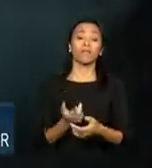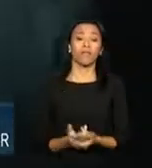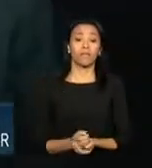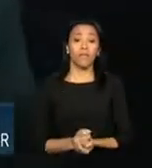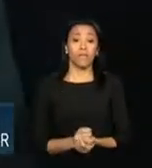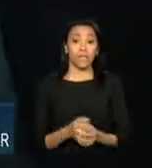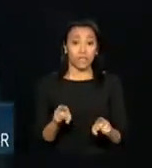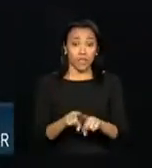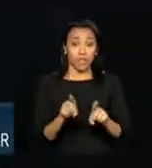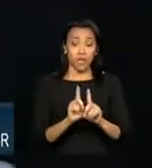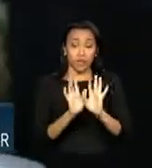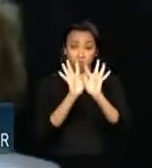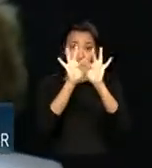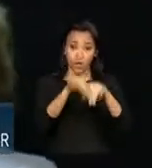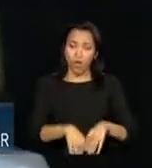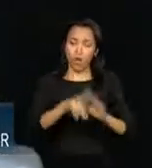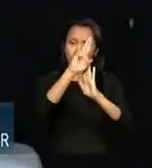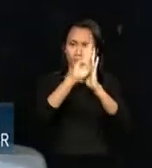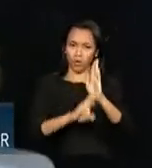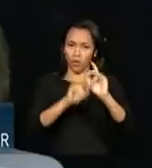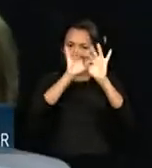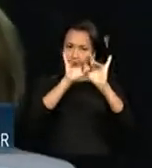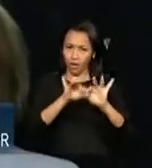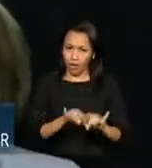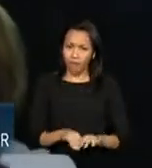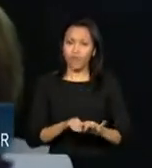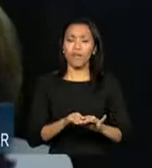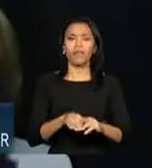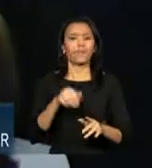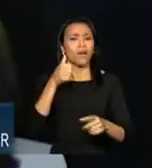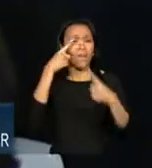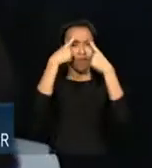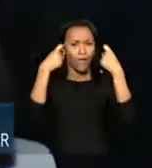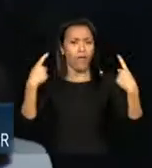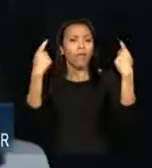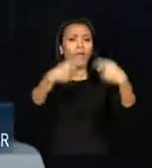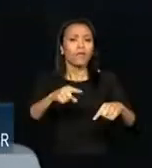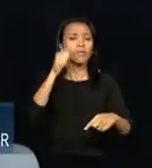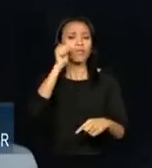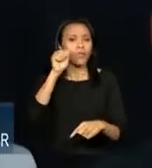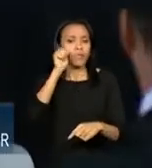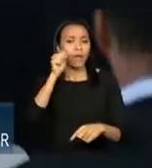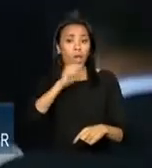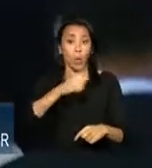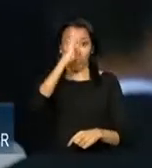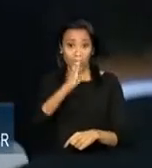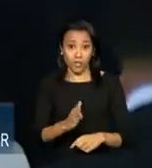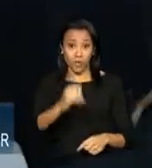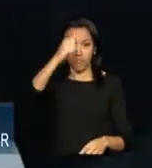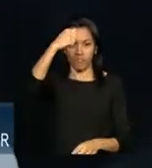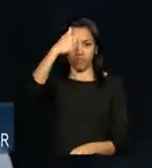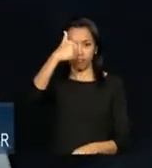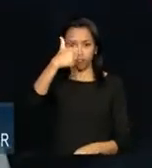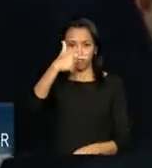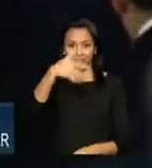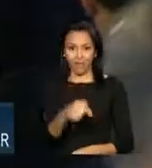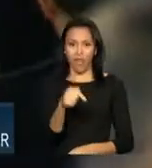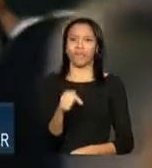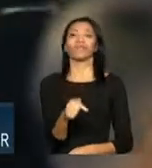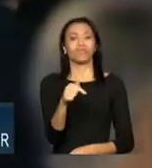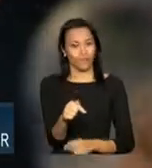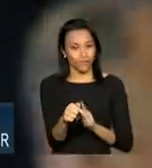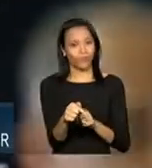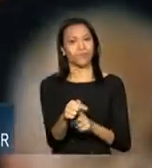Segundo o relatório final da CPMI da violência contra a mulher, o Brasil ocupa a 7ª posição